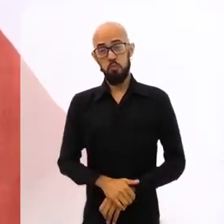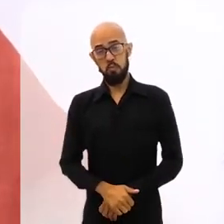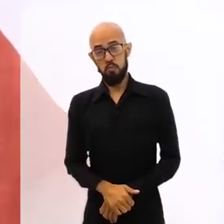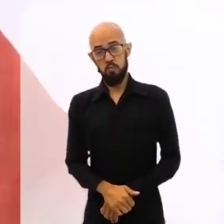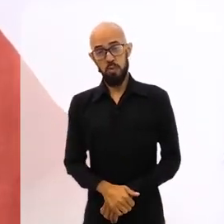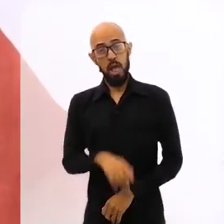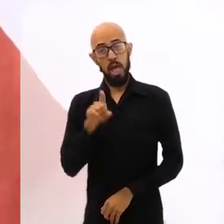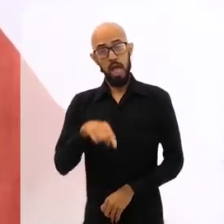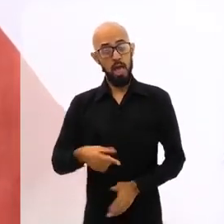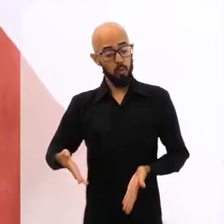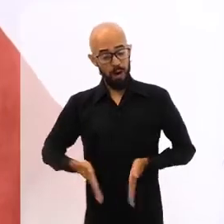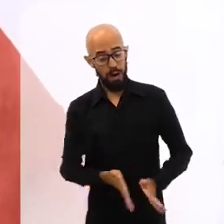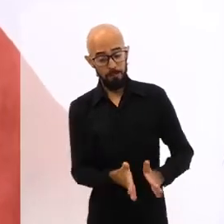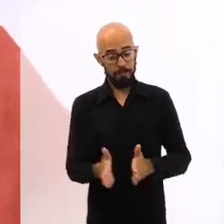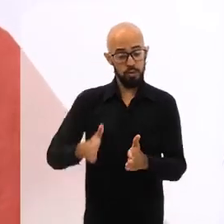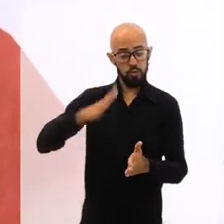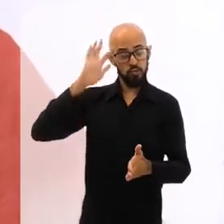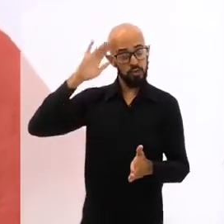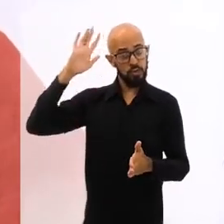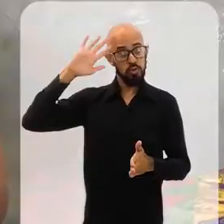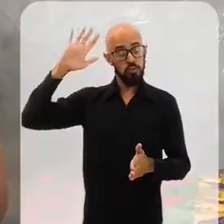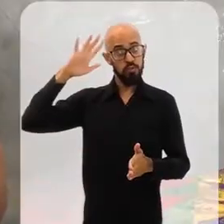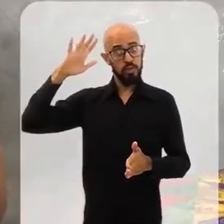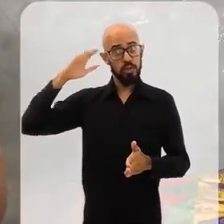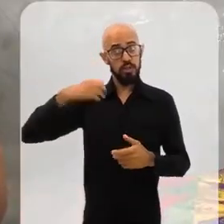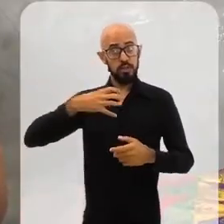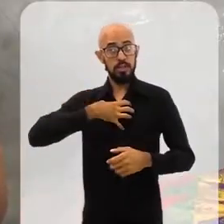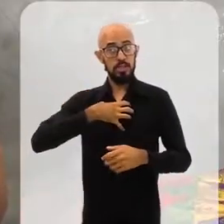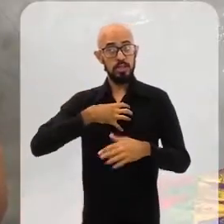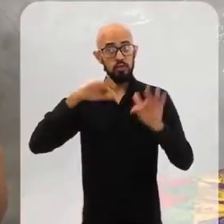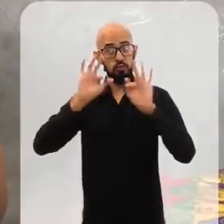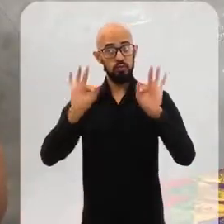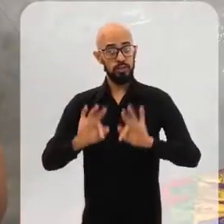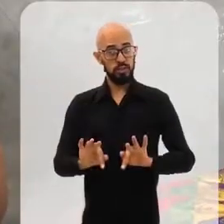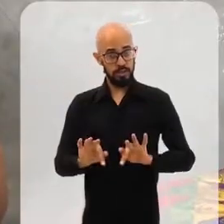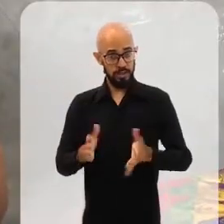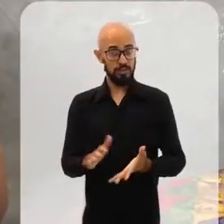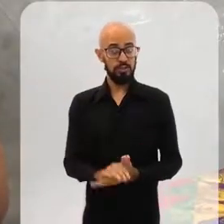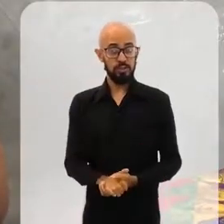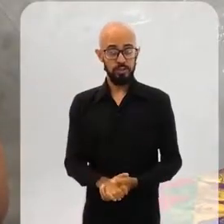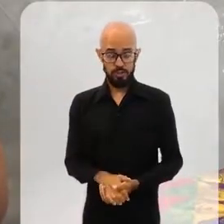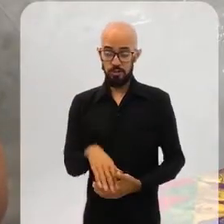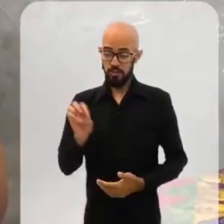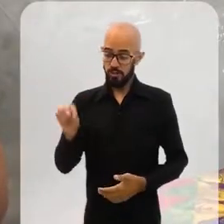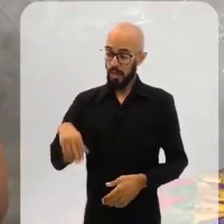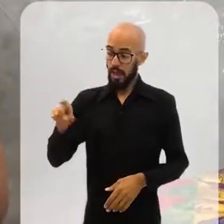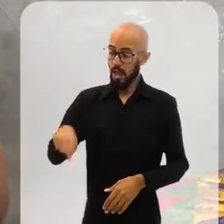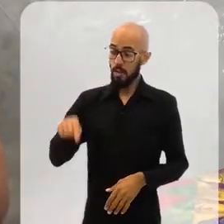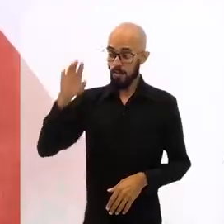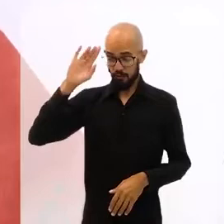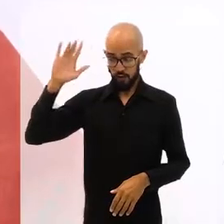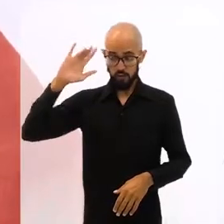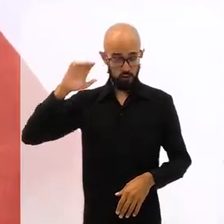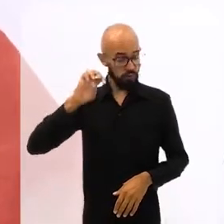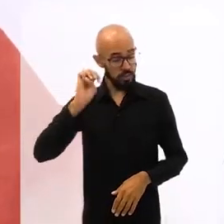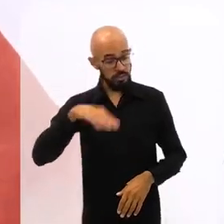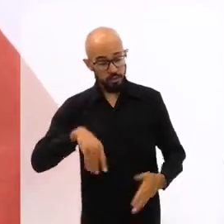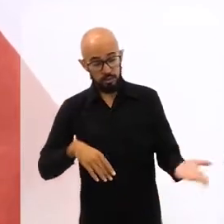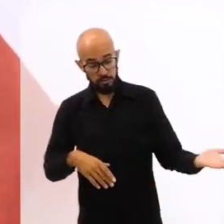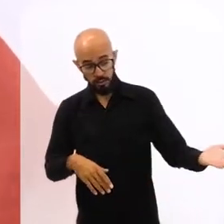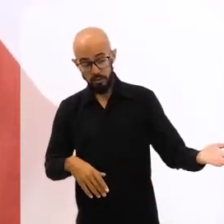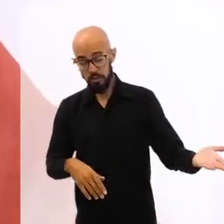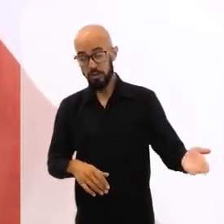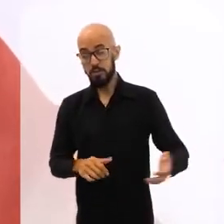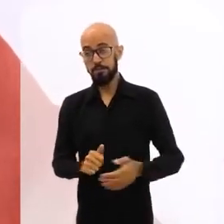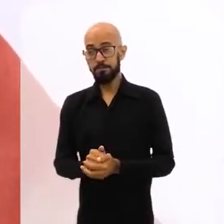filosófico que leva você a um estado de felicidade. Então, ele é uma filosofia. Sim, é uma filosofia de vida. Mas quando você vê que...